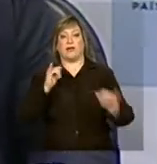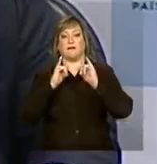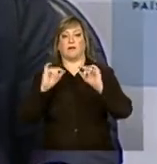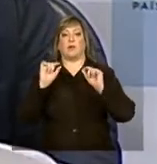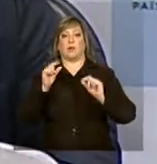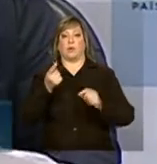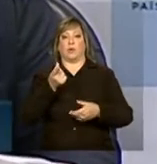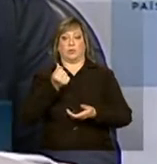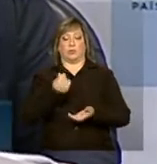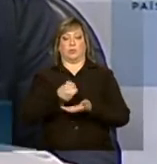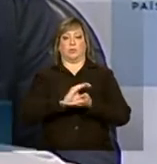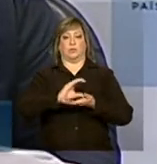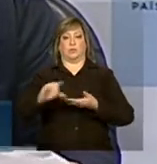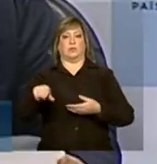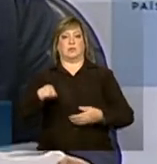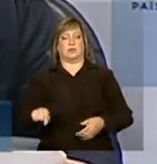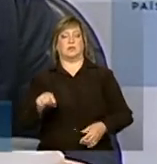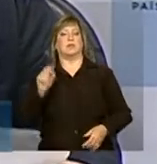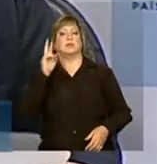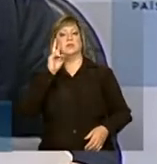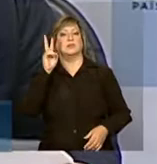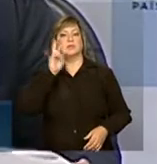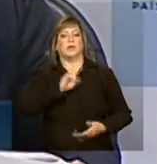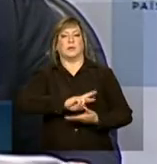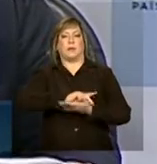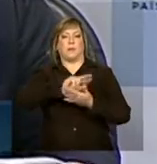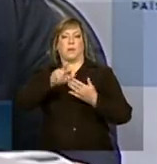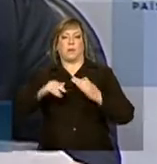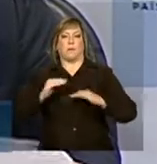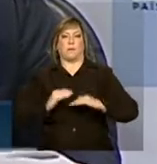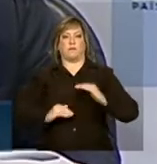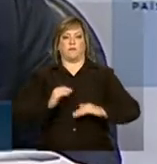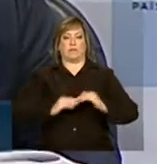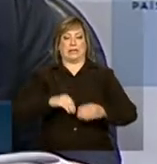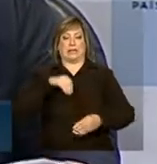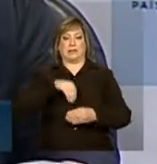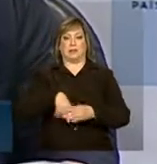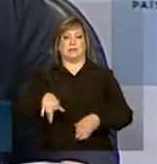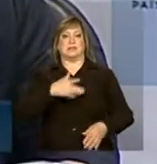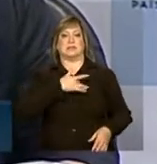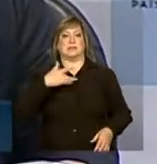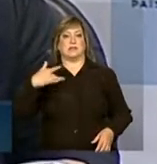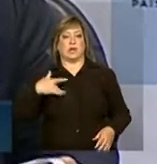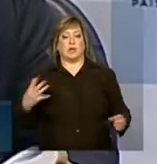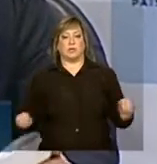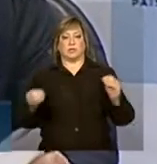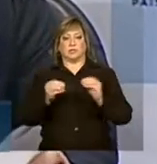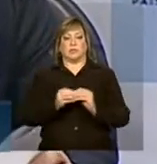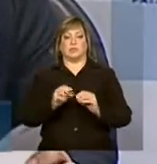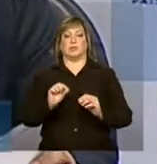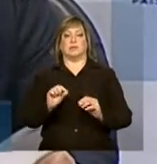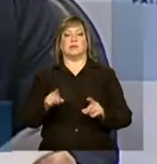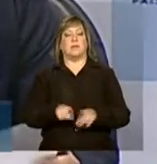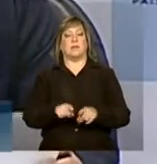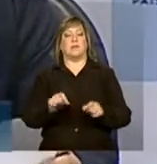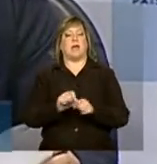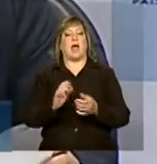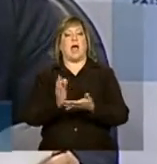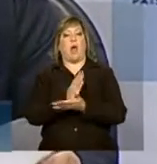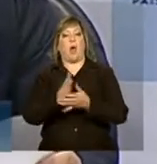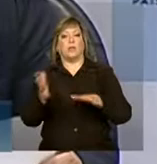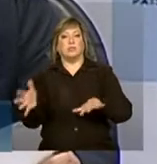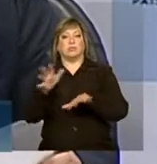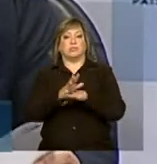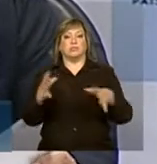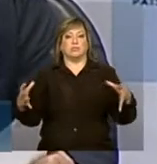investimento na abordagem multiprofissional, né, dentro da saúde suplementar, e aí nós estamos fazendo mais algumas inclusões